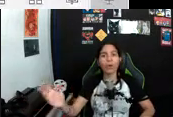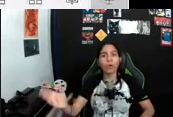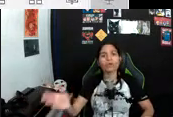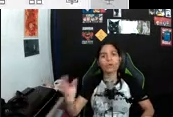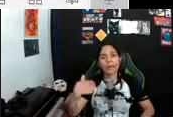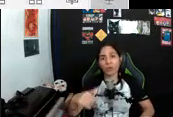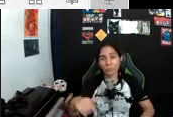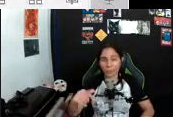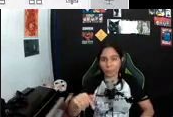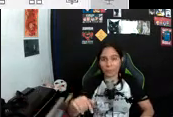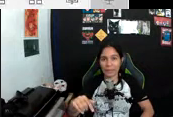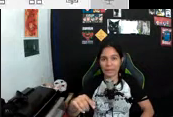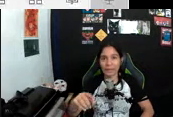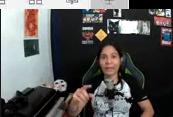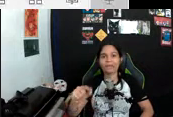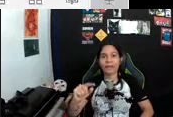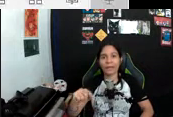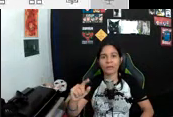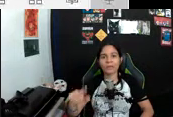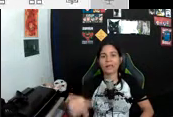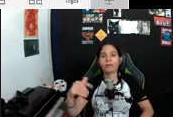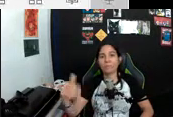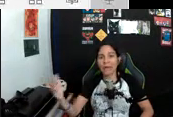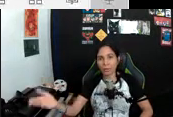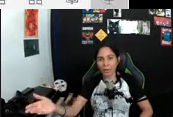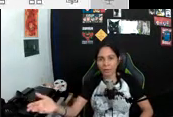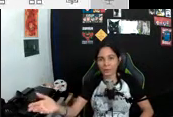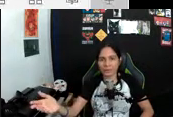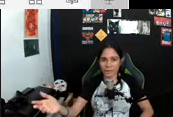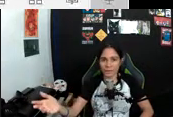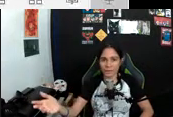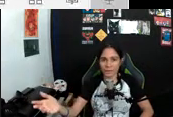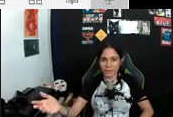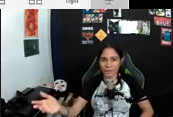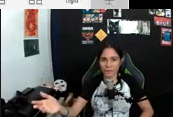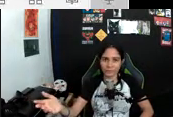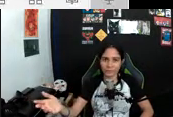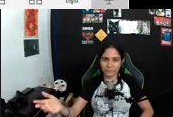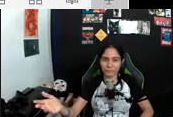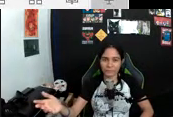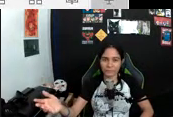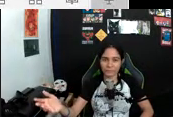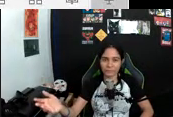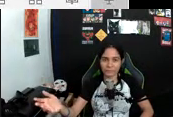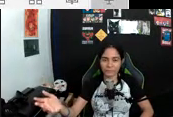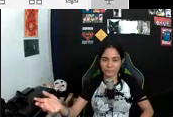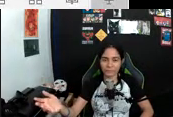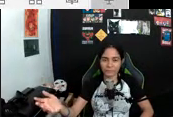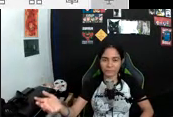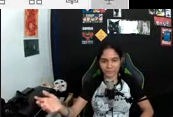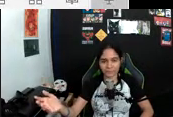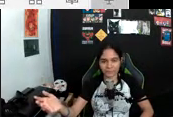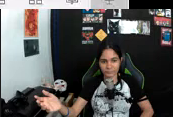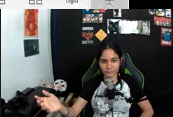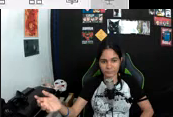protocolo. O uso da tropina, ele vai causar mal ao paciente?